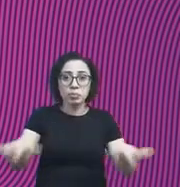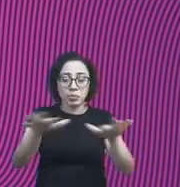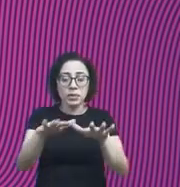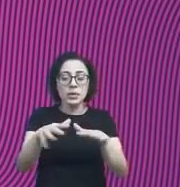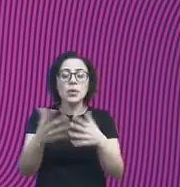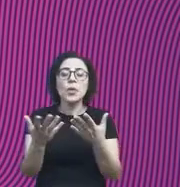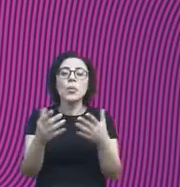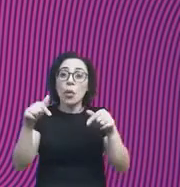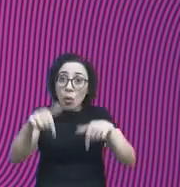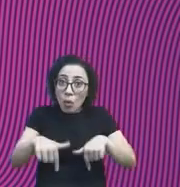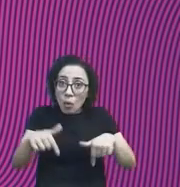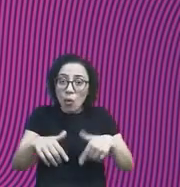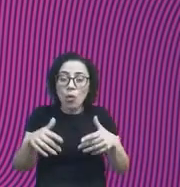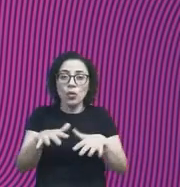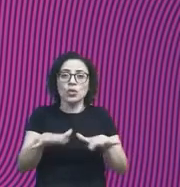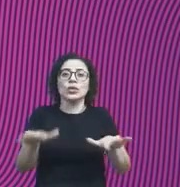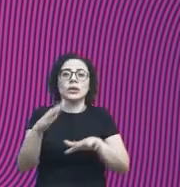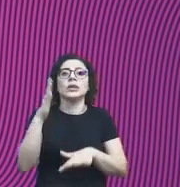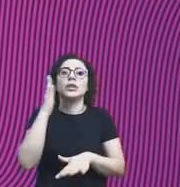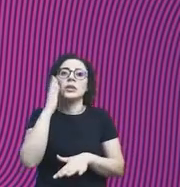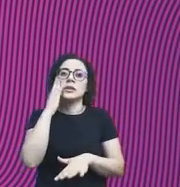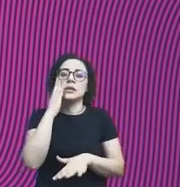conhece? Guilherme.